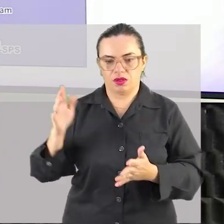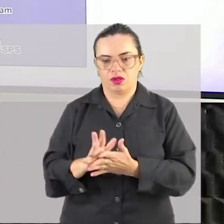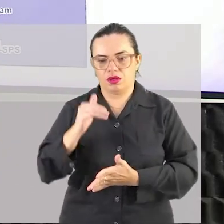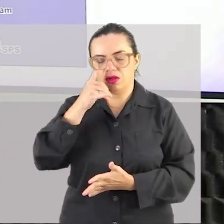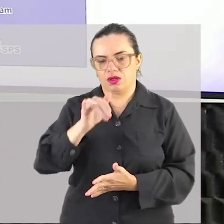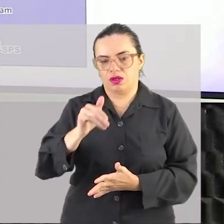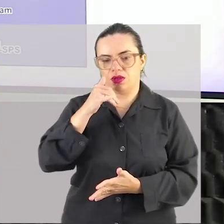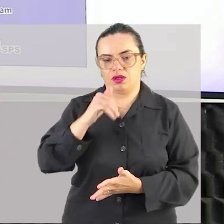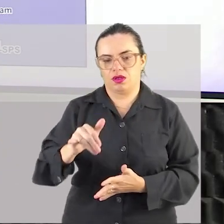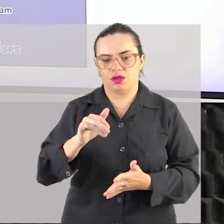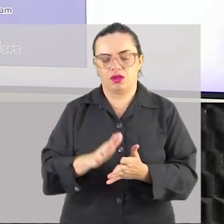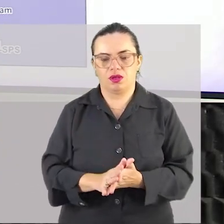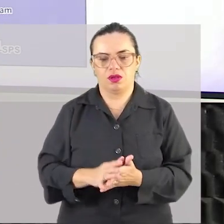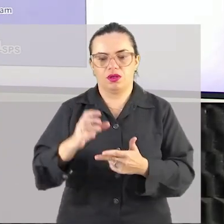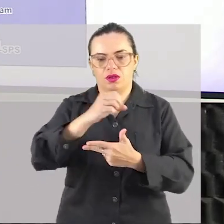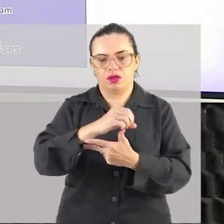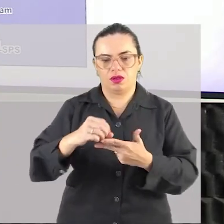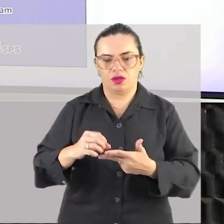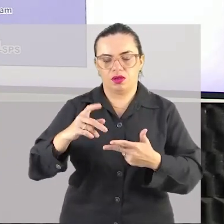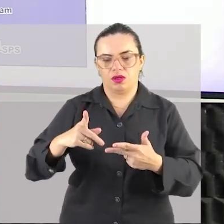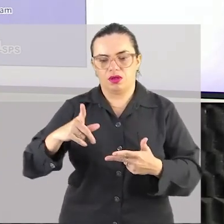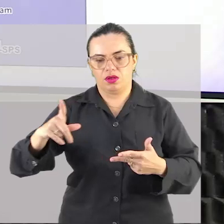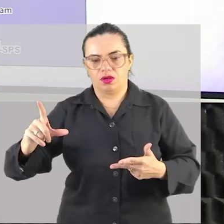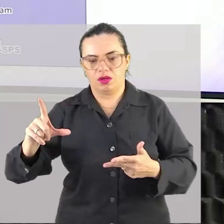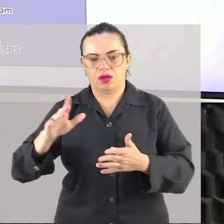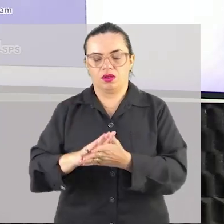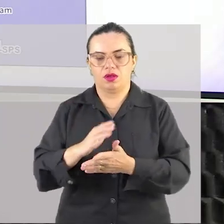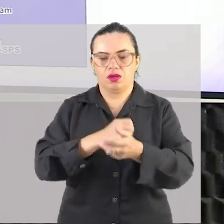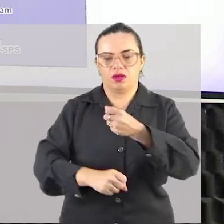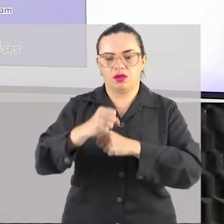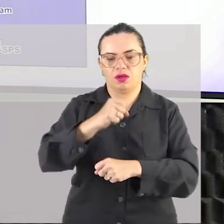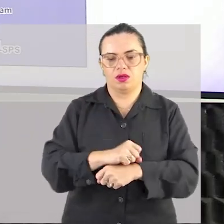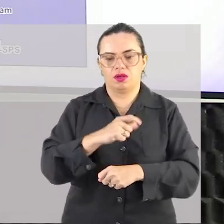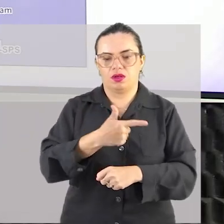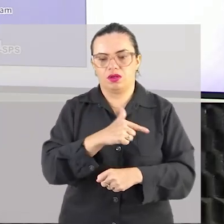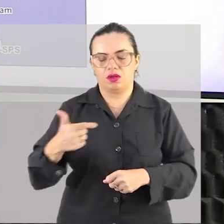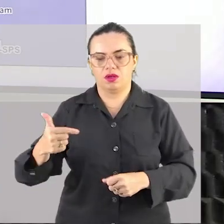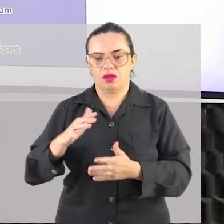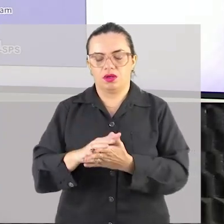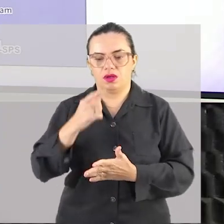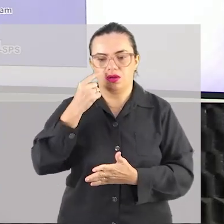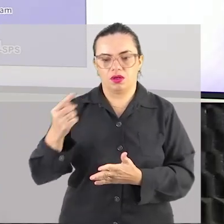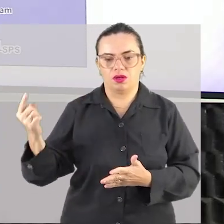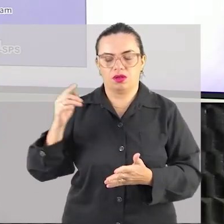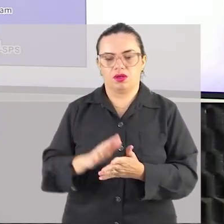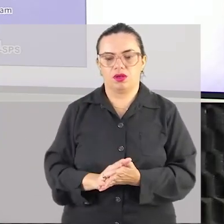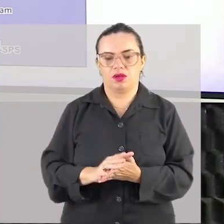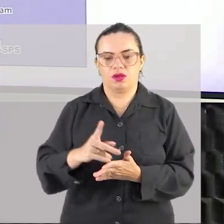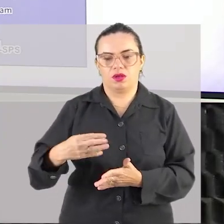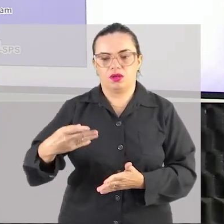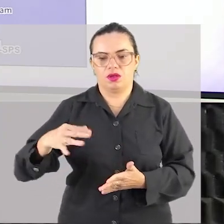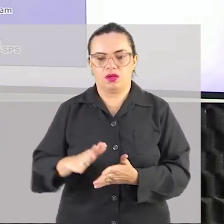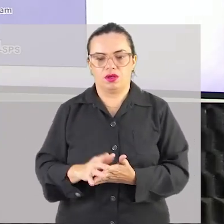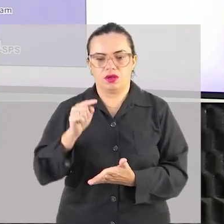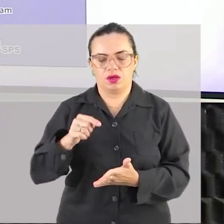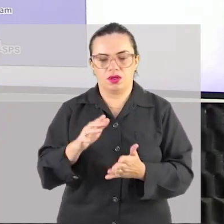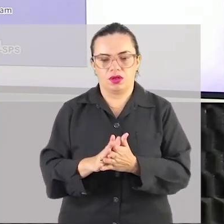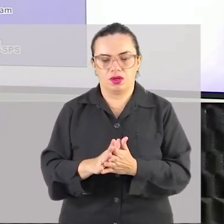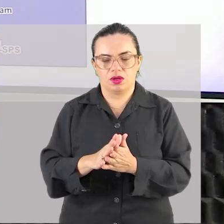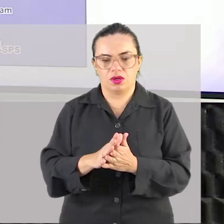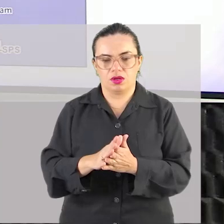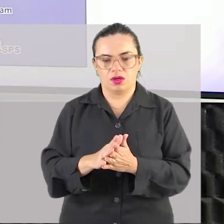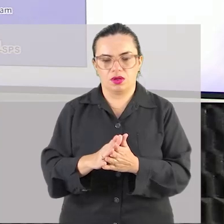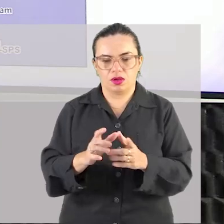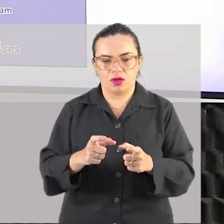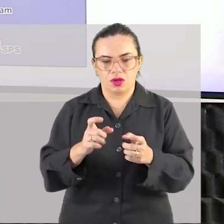de hoje, ó, Enem, PPL 2022. Petrobras identifica a presença de hidrocarbonetos em poço na Baía